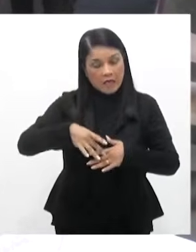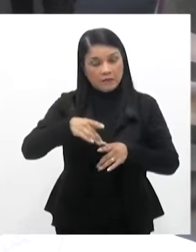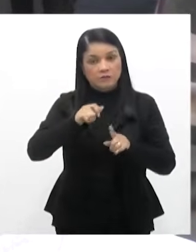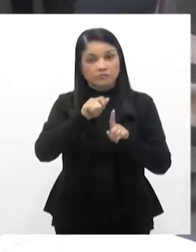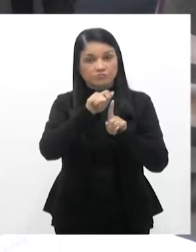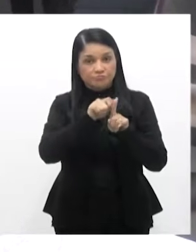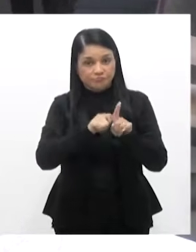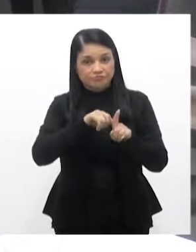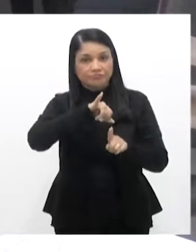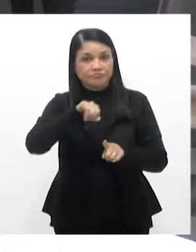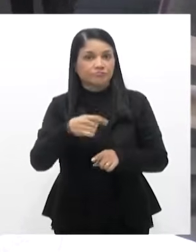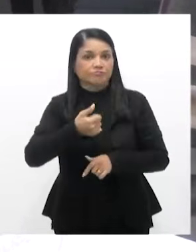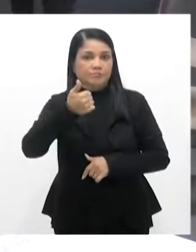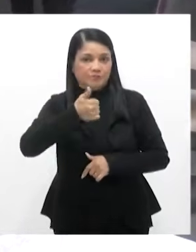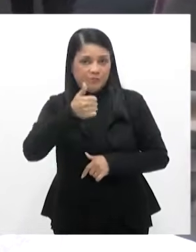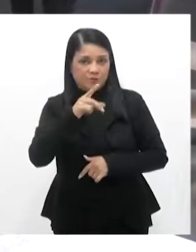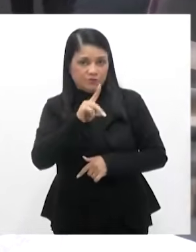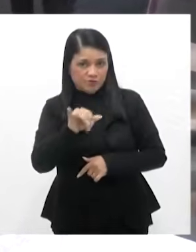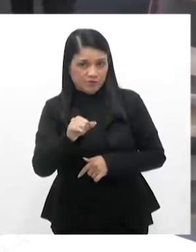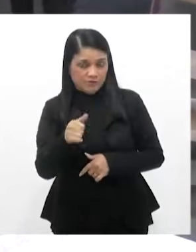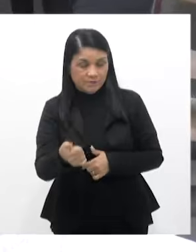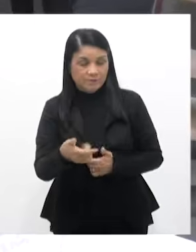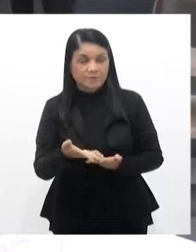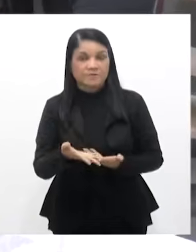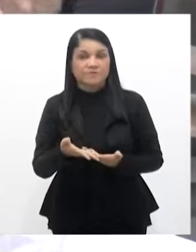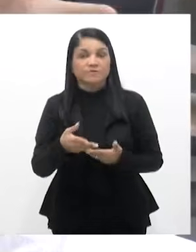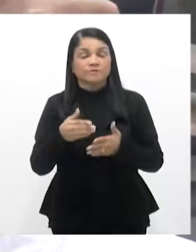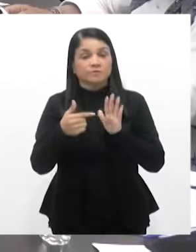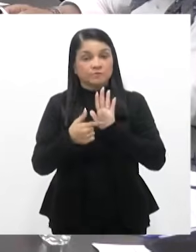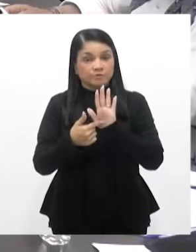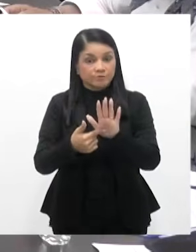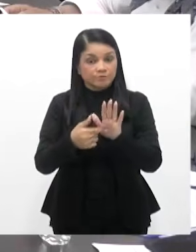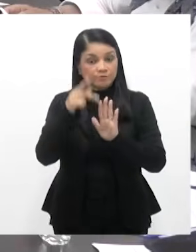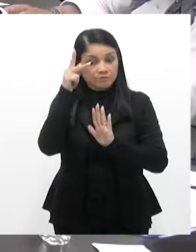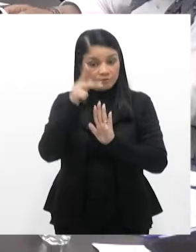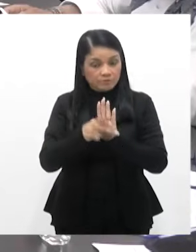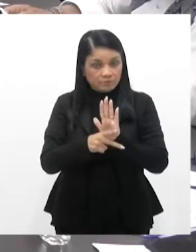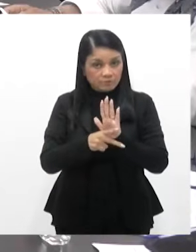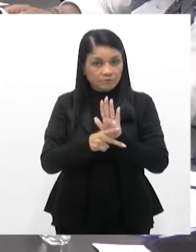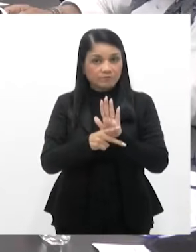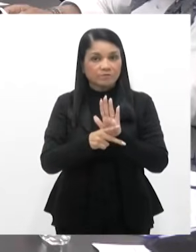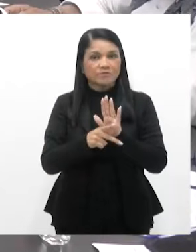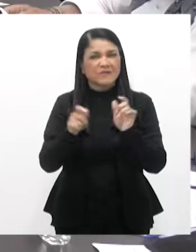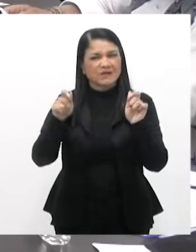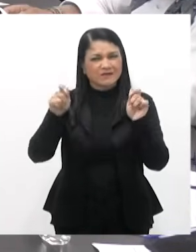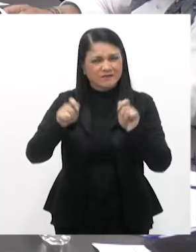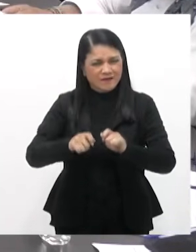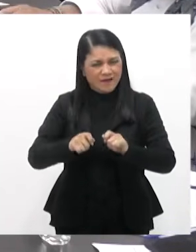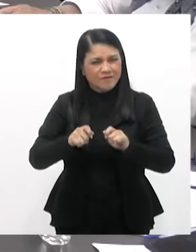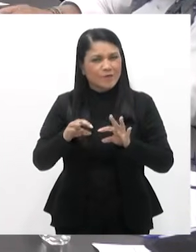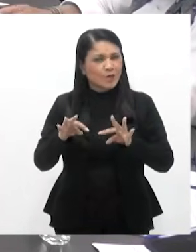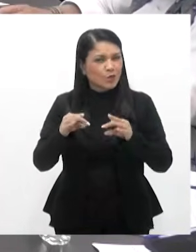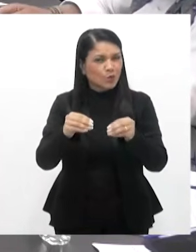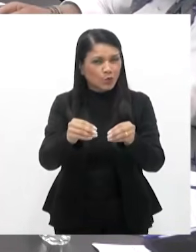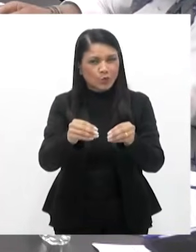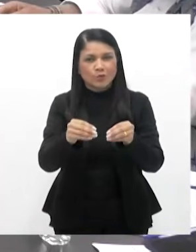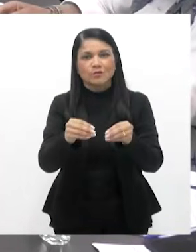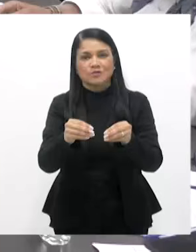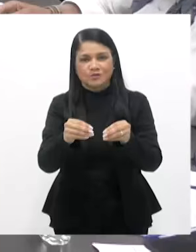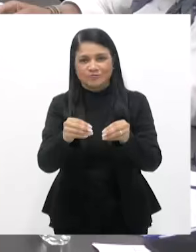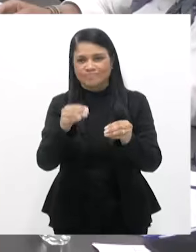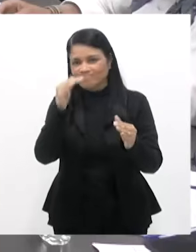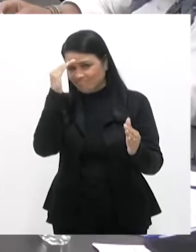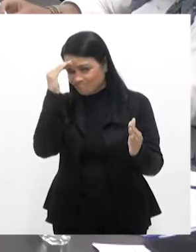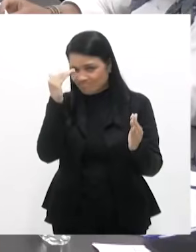Verdade. Antecipar. Então, quando eu apresentei o projeto, dava para todo mundo cumprir